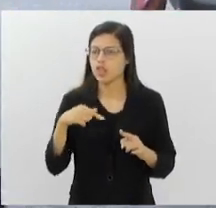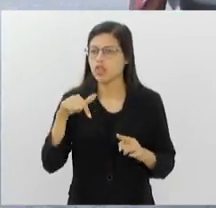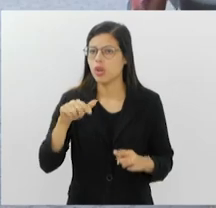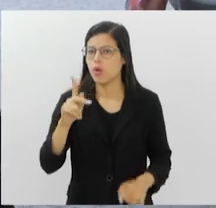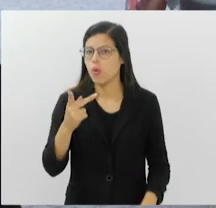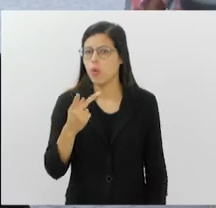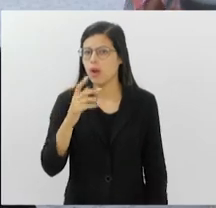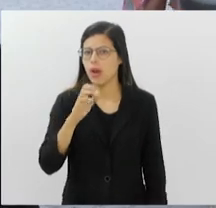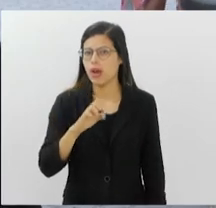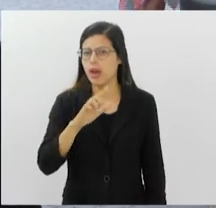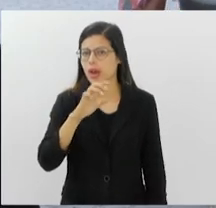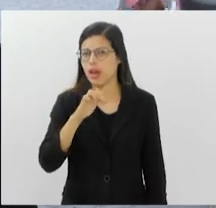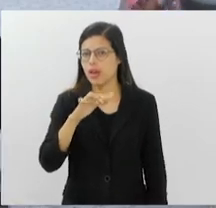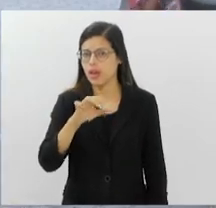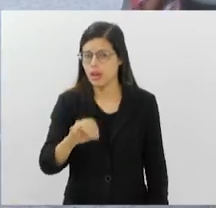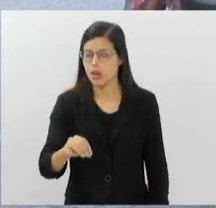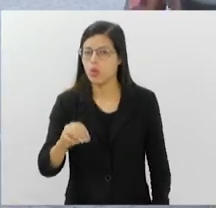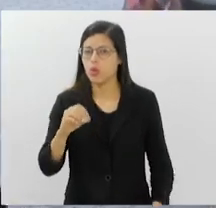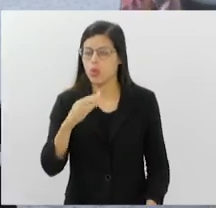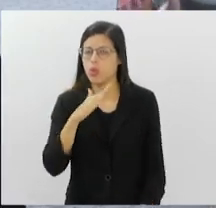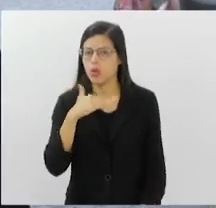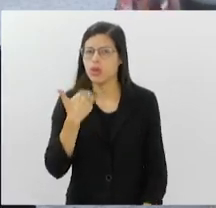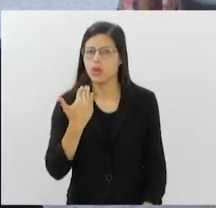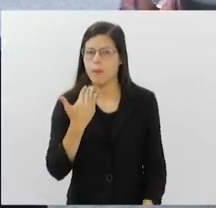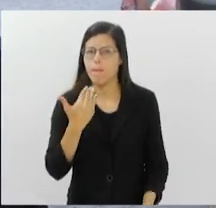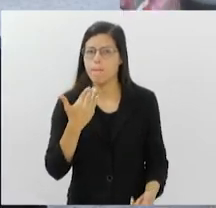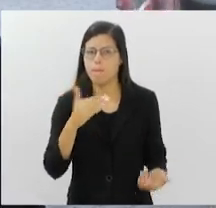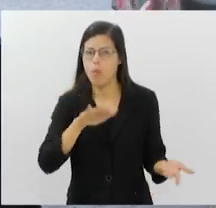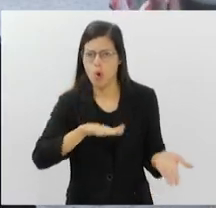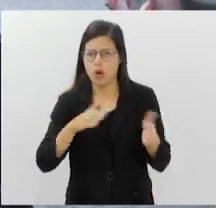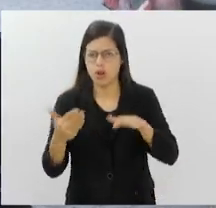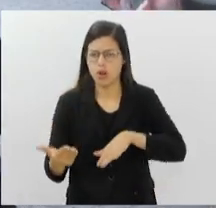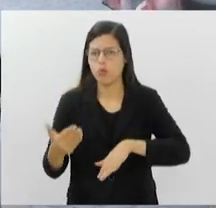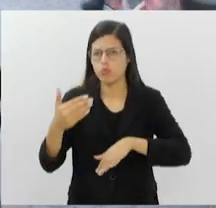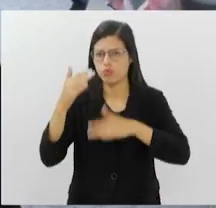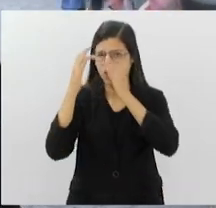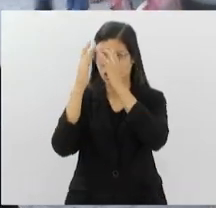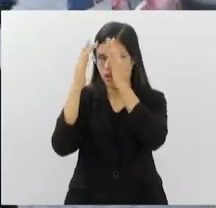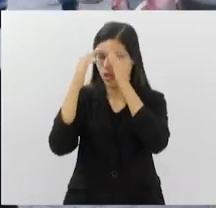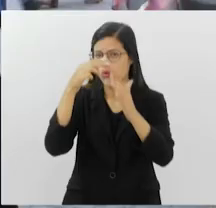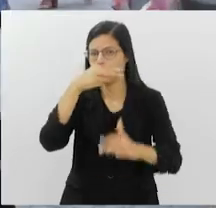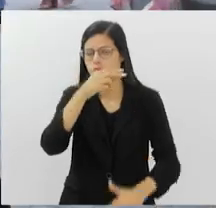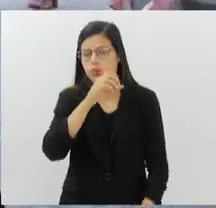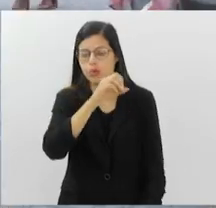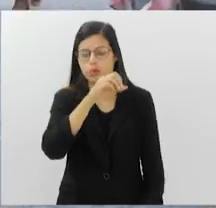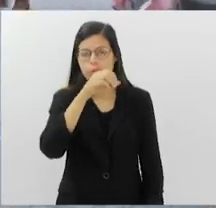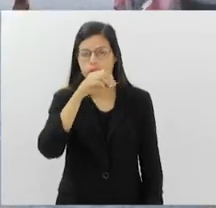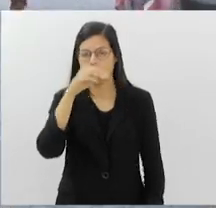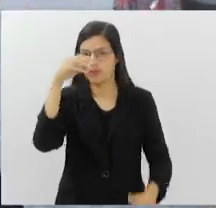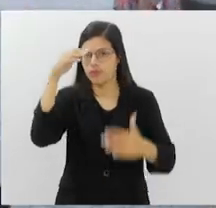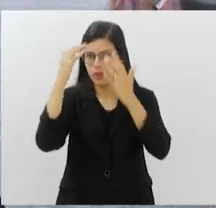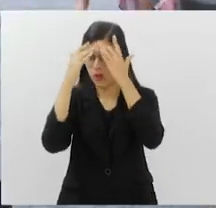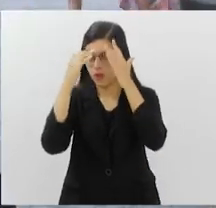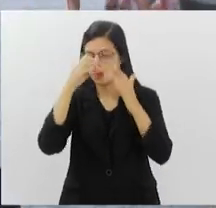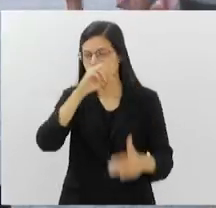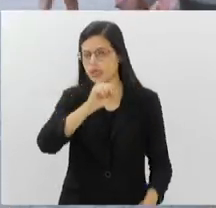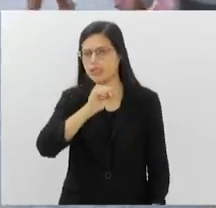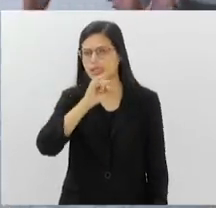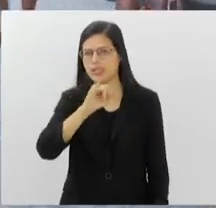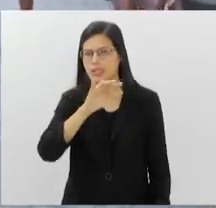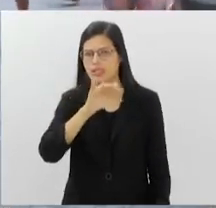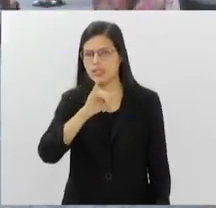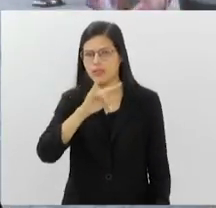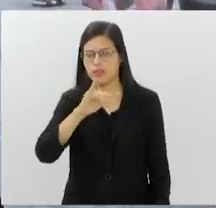Heleno, que morreu de neurosífilis. Isso não é comentado. Tem uma série na televisão, a inglesa, que mostra o que